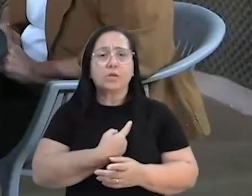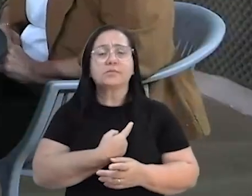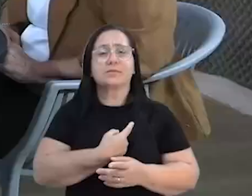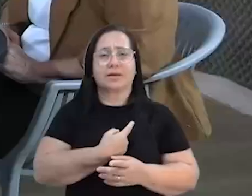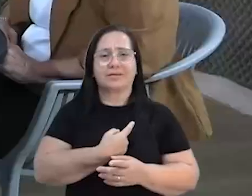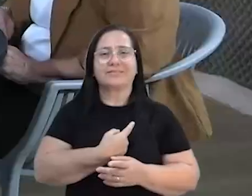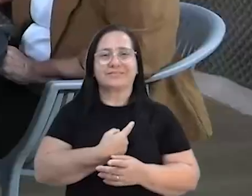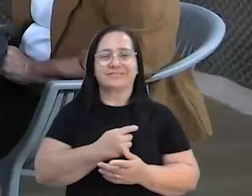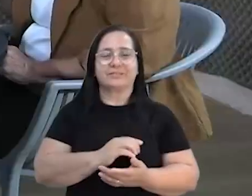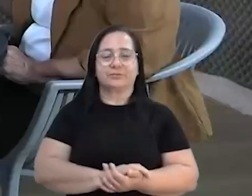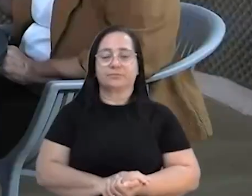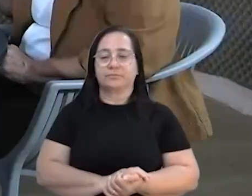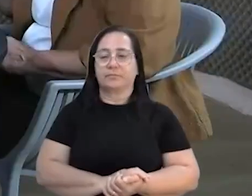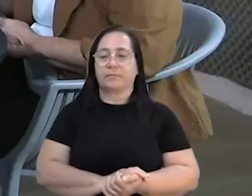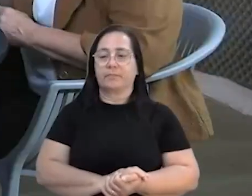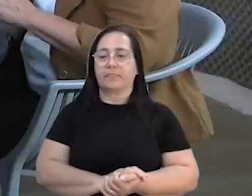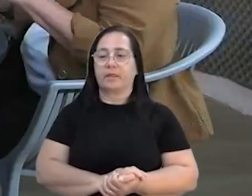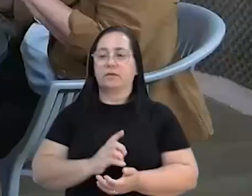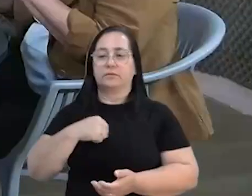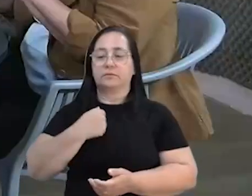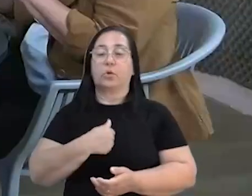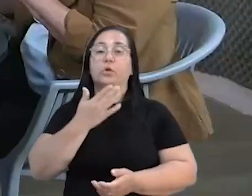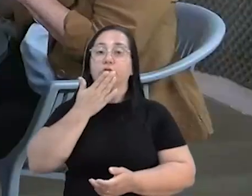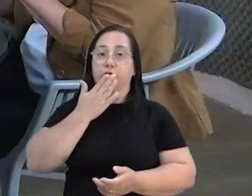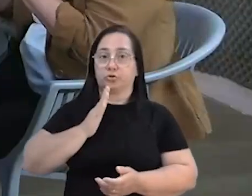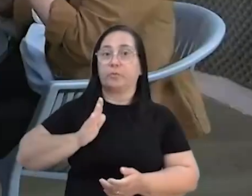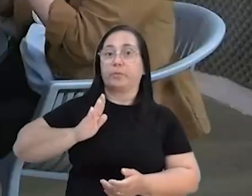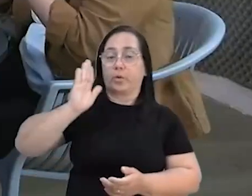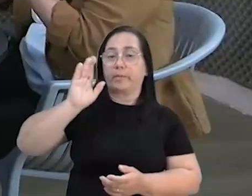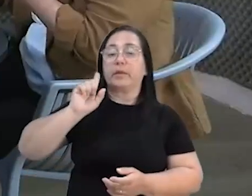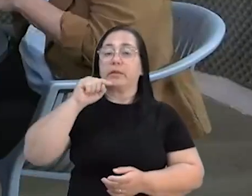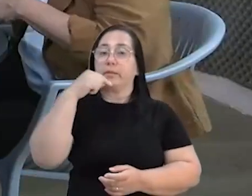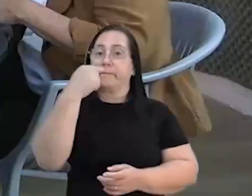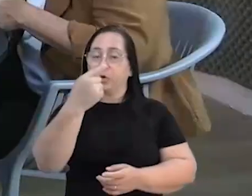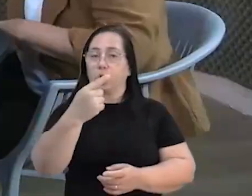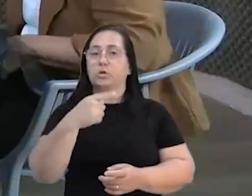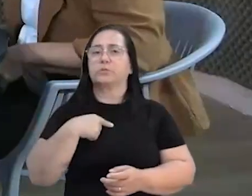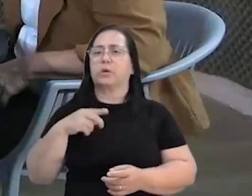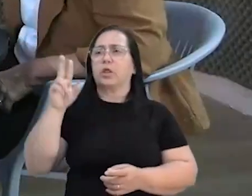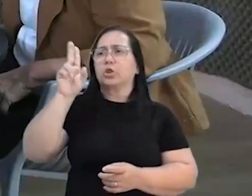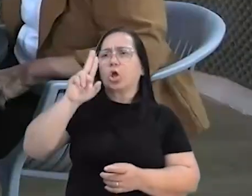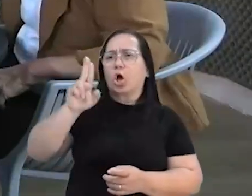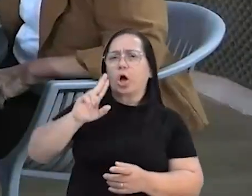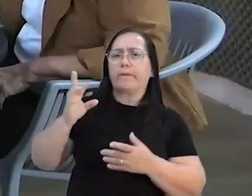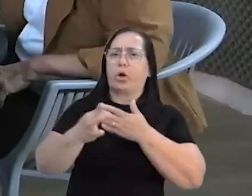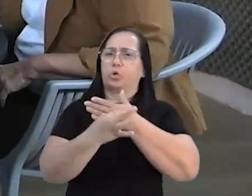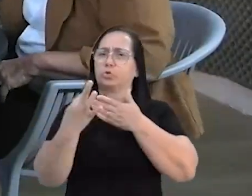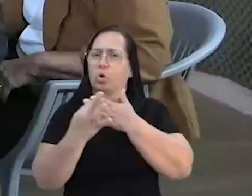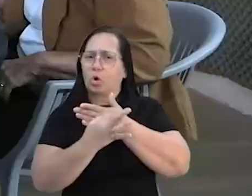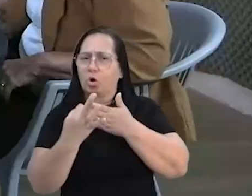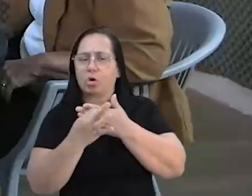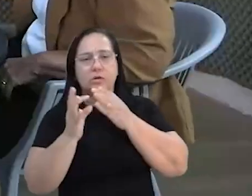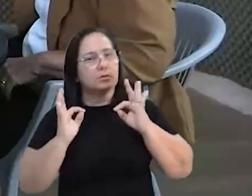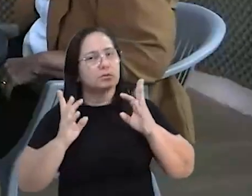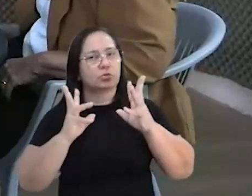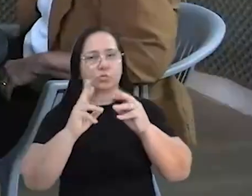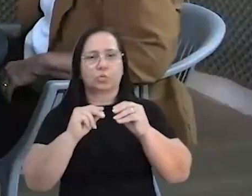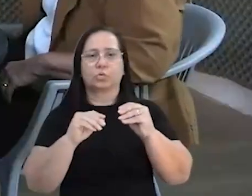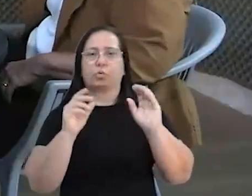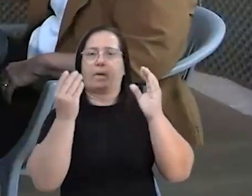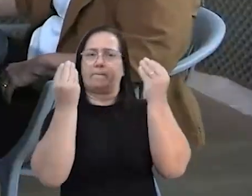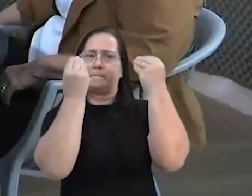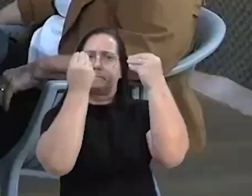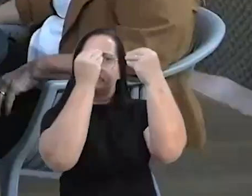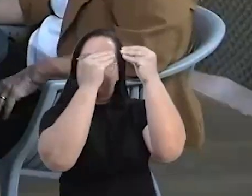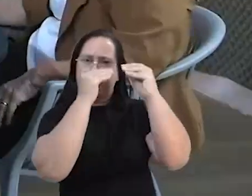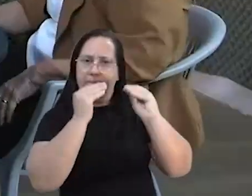Né? Exatamente. Fica a reflexão, a gente promete que nos próximos módulos a gente vai botar o nome do autor, a gente vai inserir esse tema.